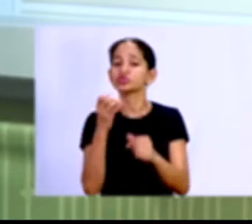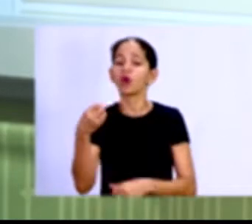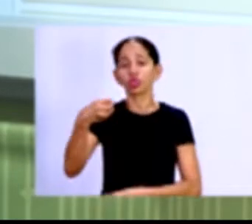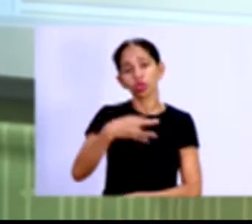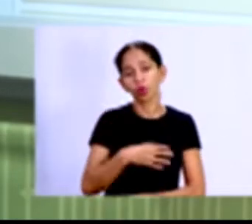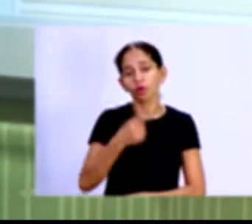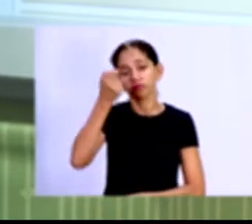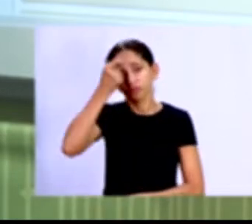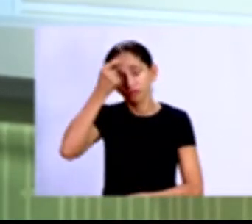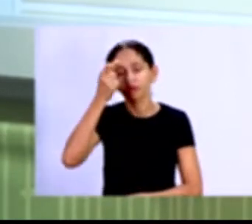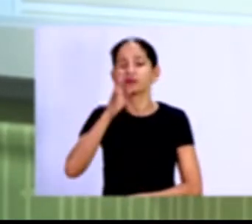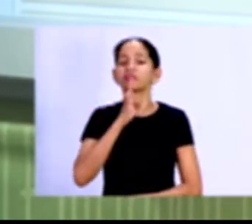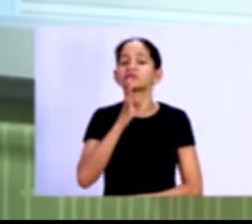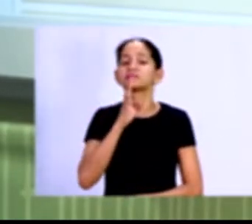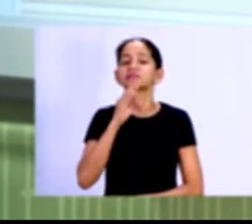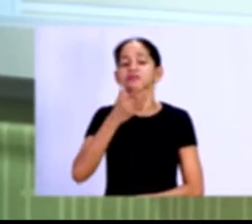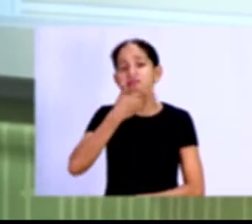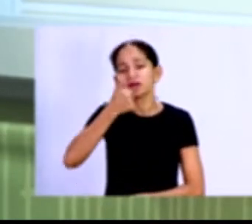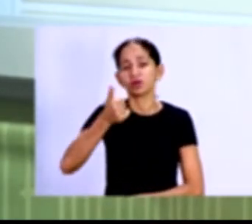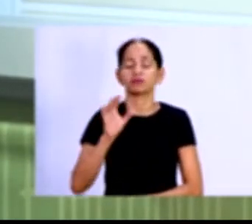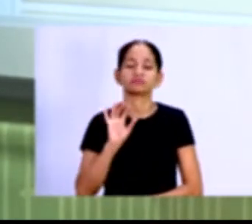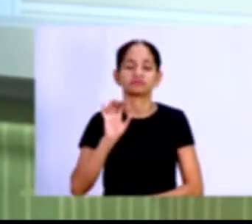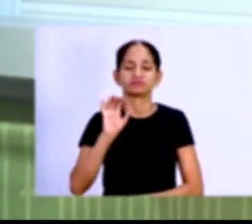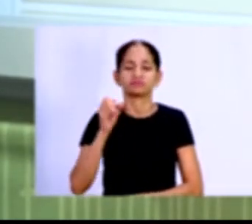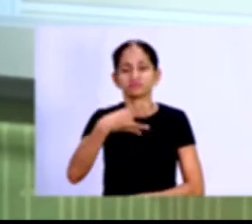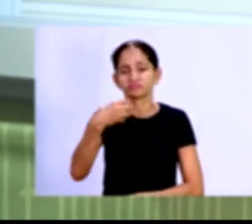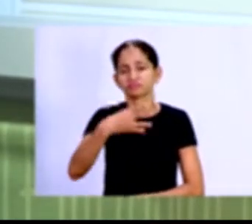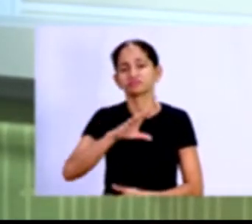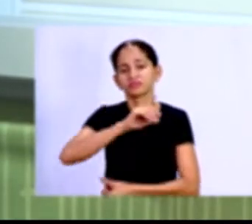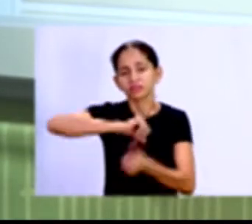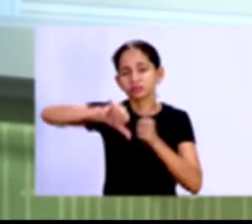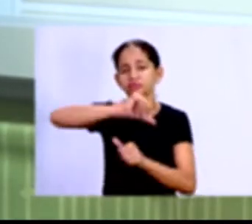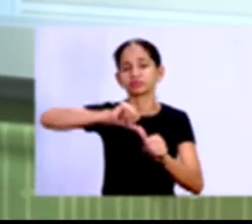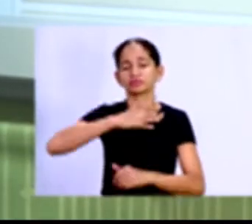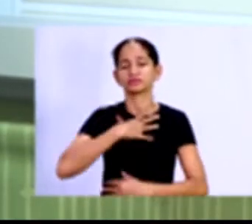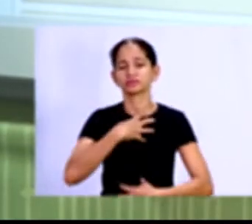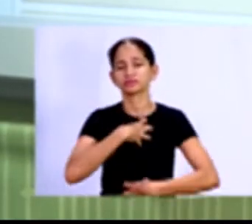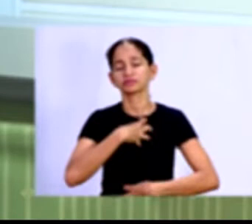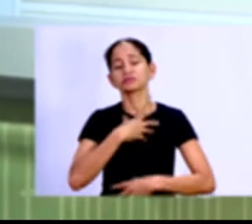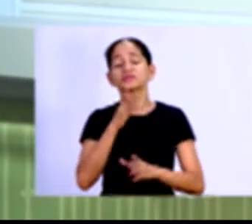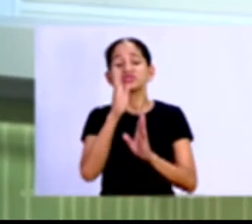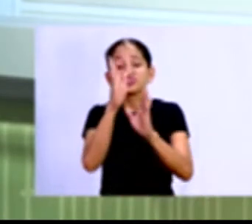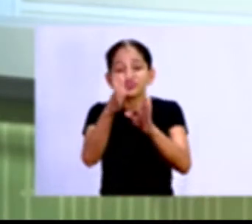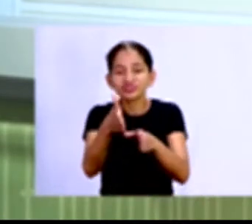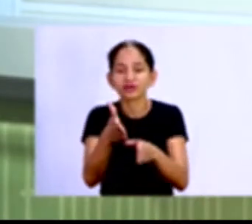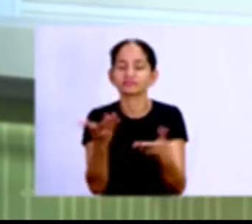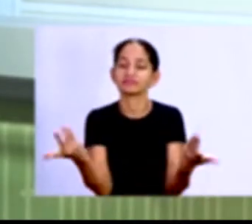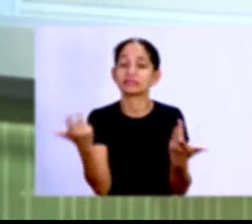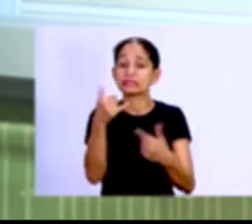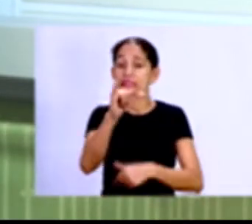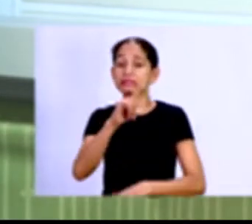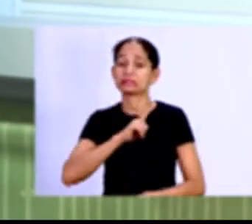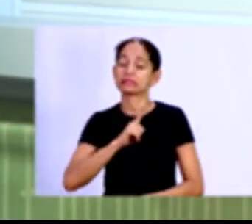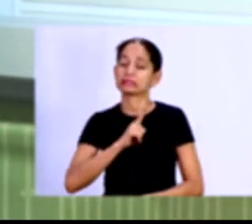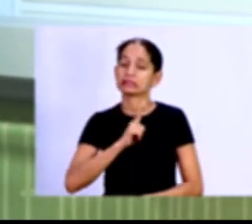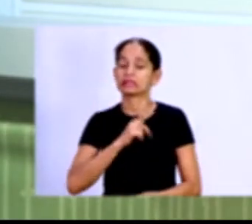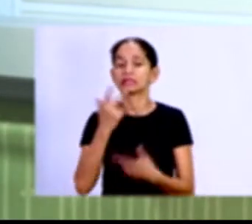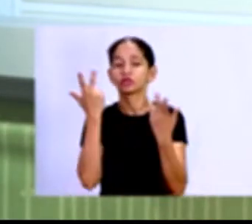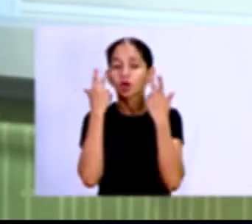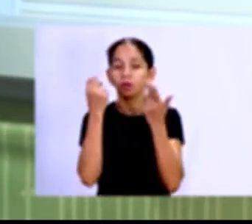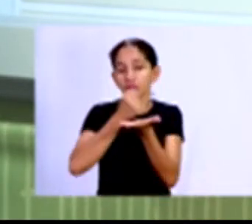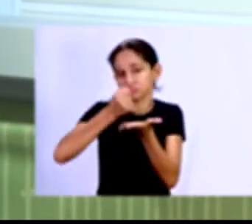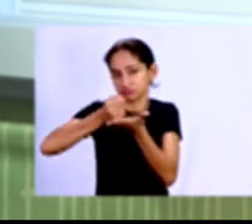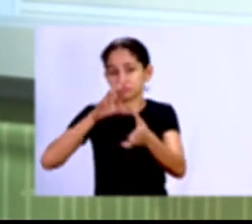ou aquisição de conhecimento em determinada área. Se tem reconhecimento enquanto